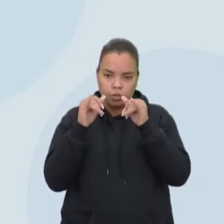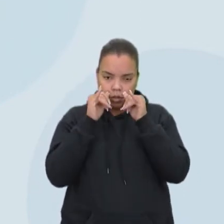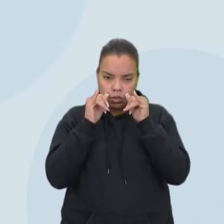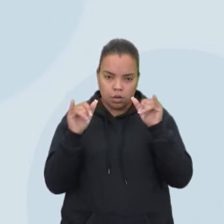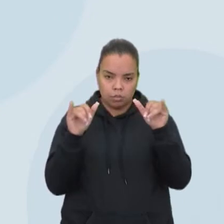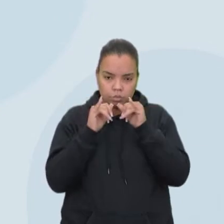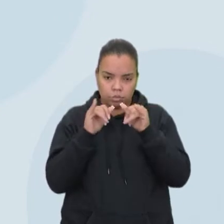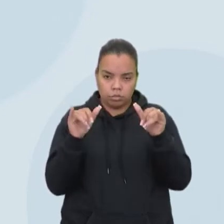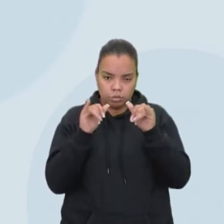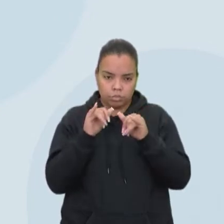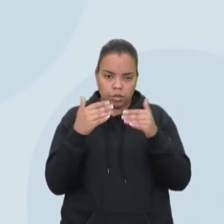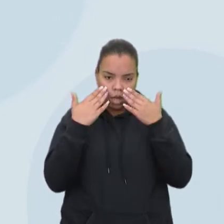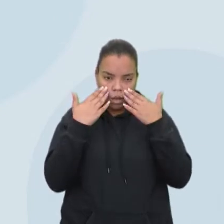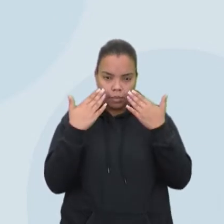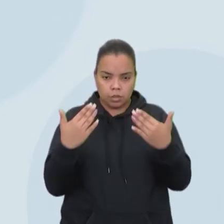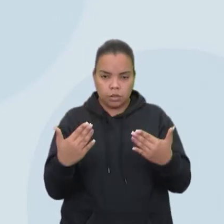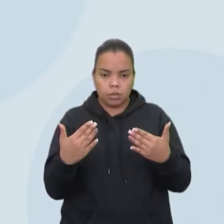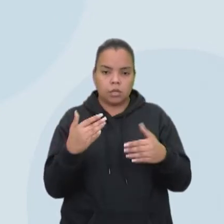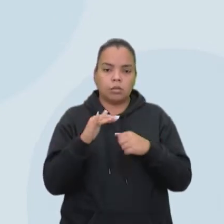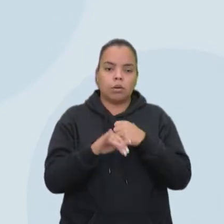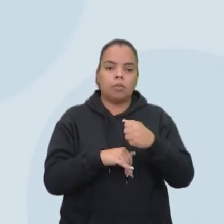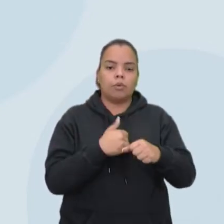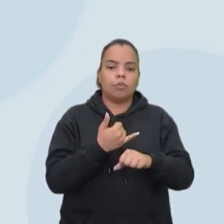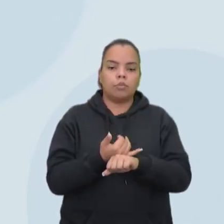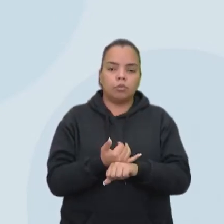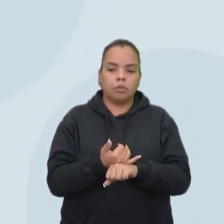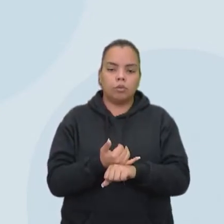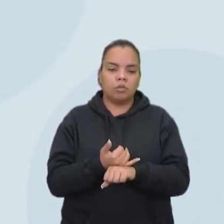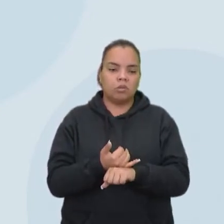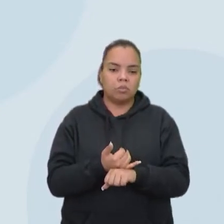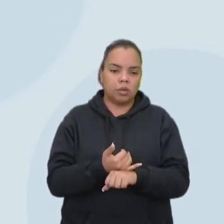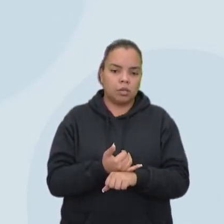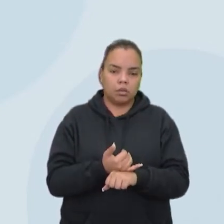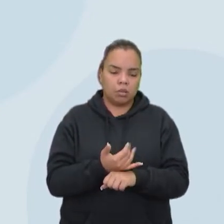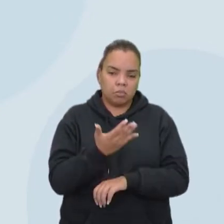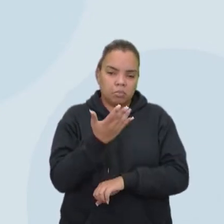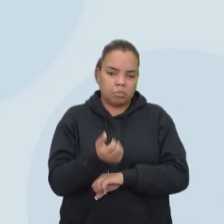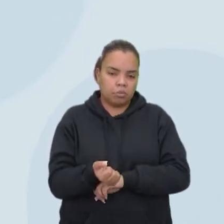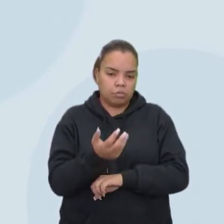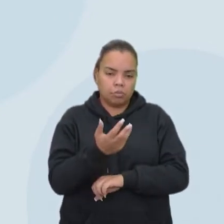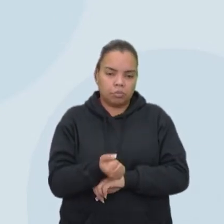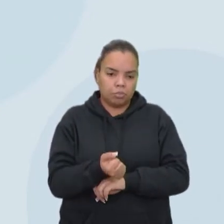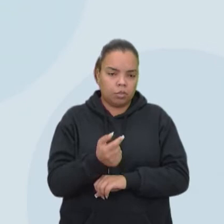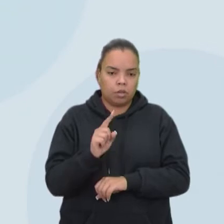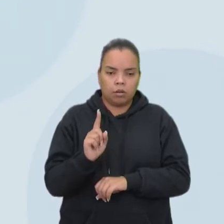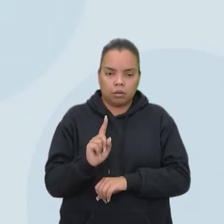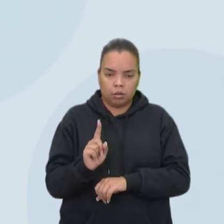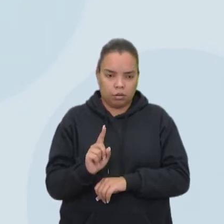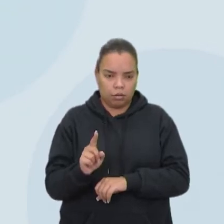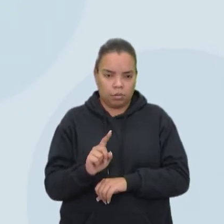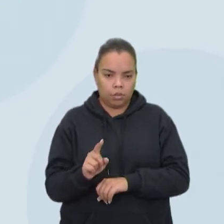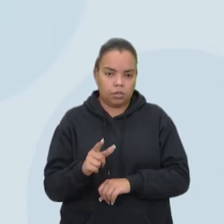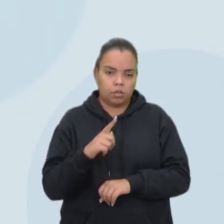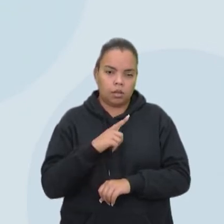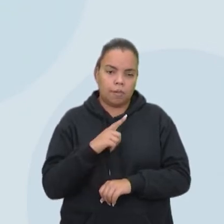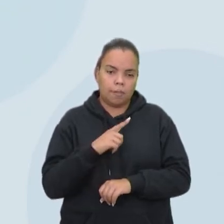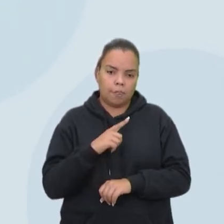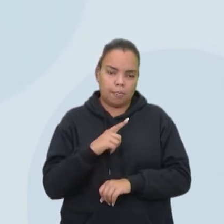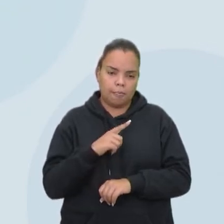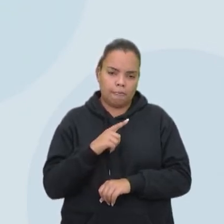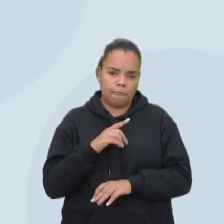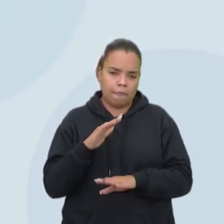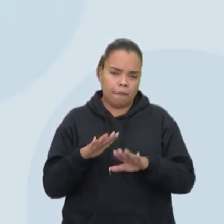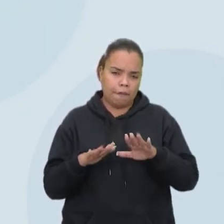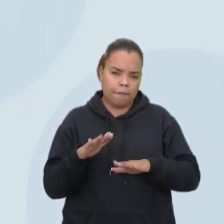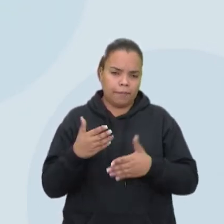em uma página, como o YouTube, sem a necessidade de se fazer download do arquivo. Existem serviços de hospedagem, que